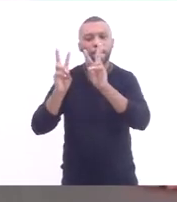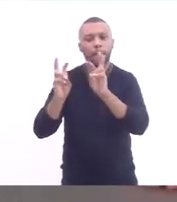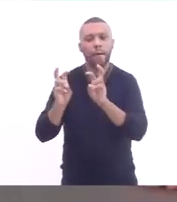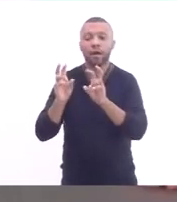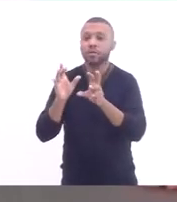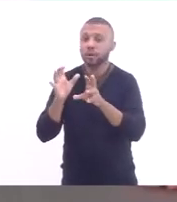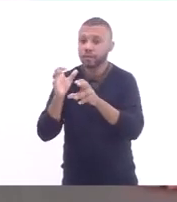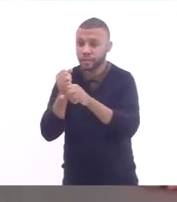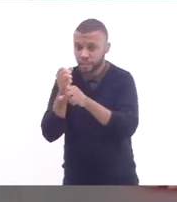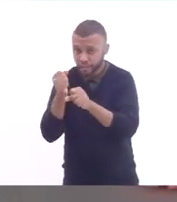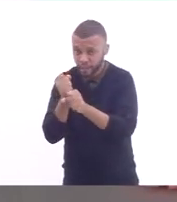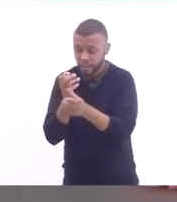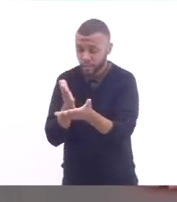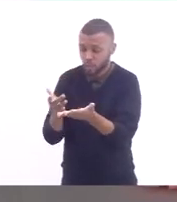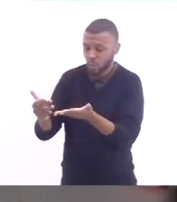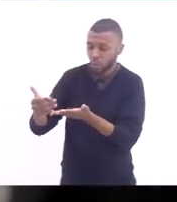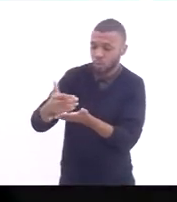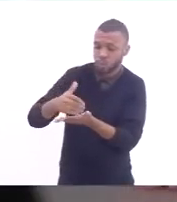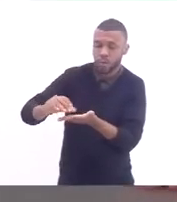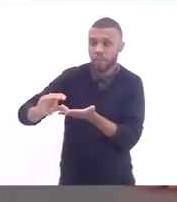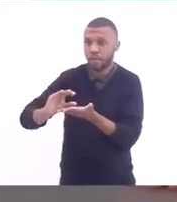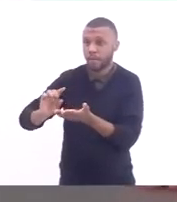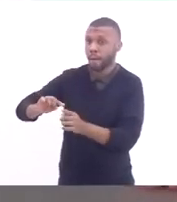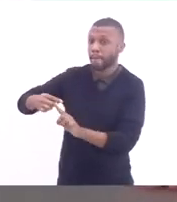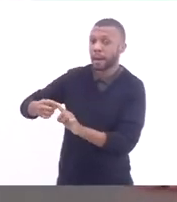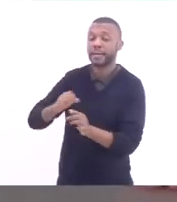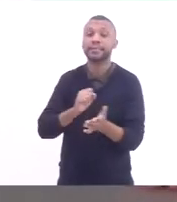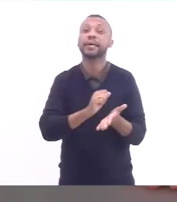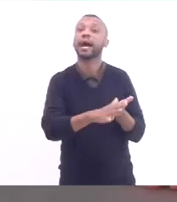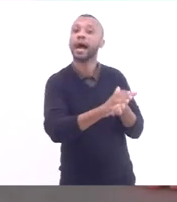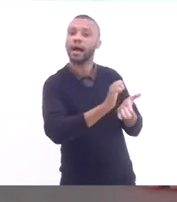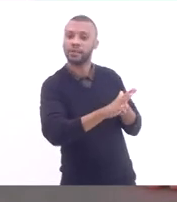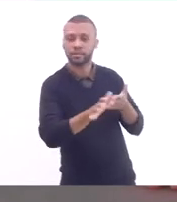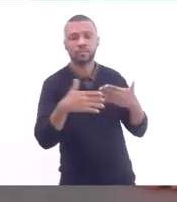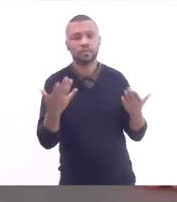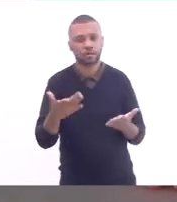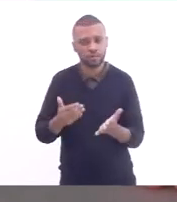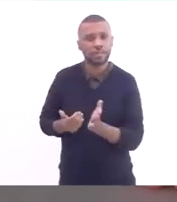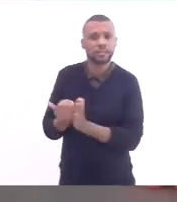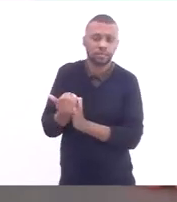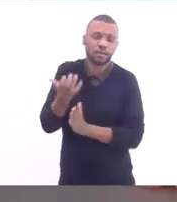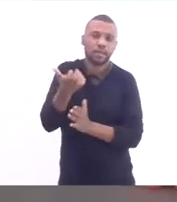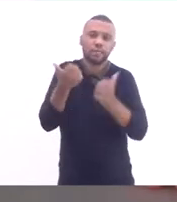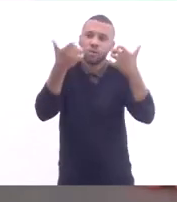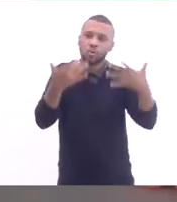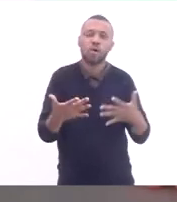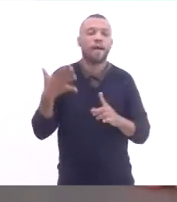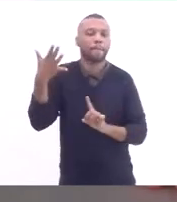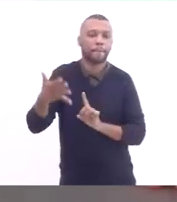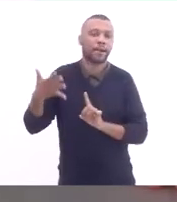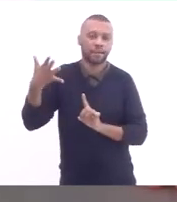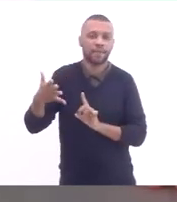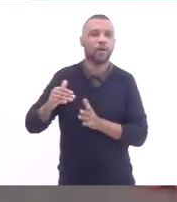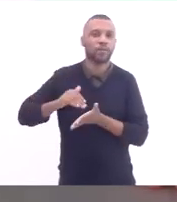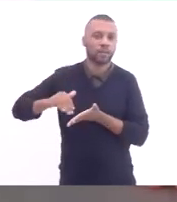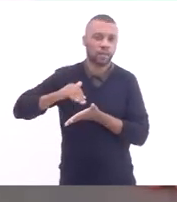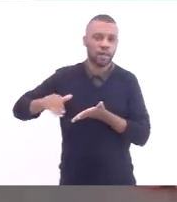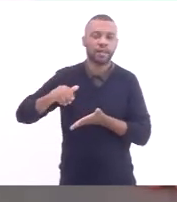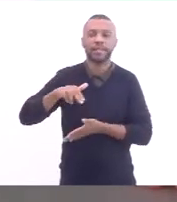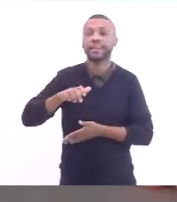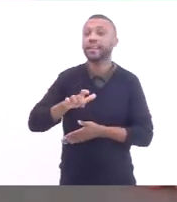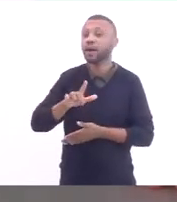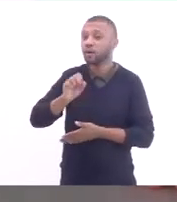e despesas. Então, queria passar inicialmente a palavra ao secretário Nelson